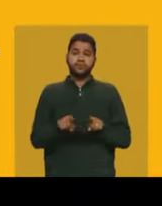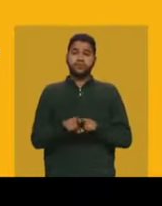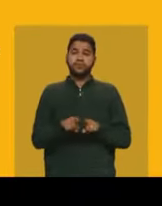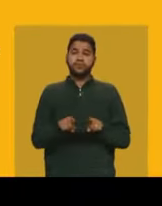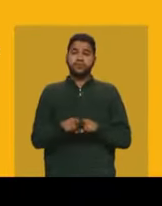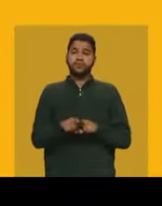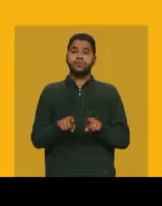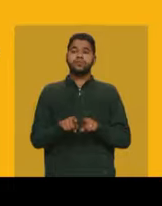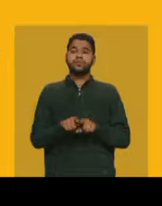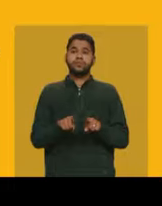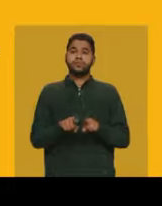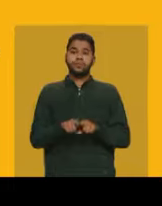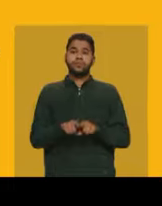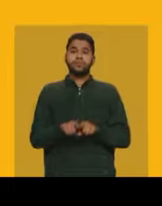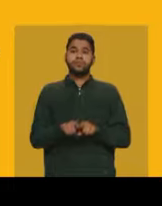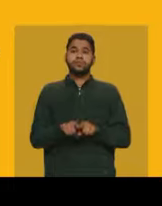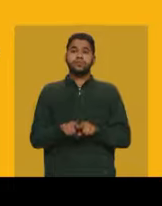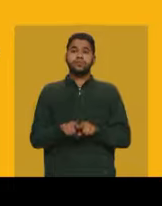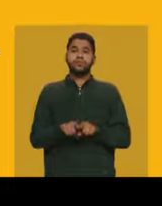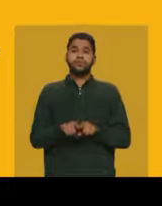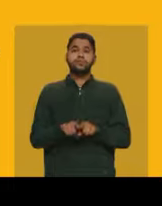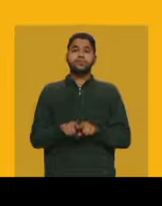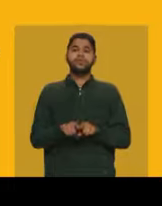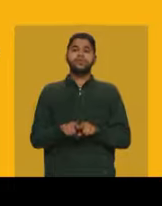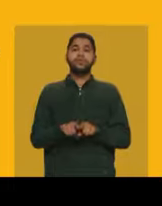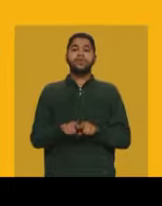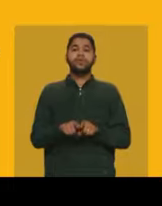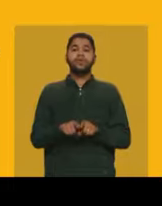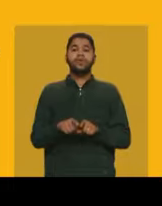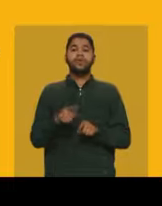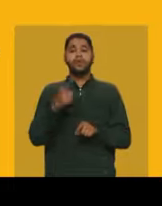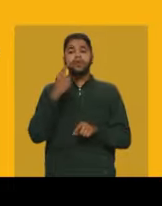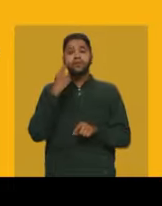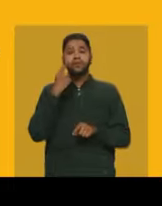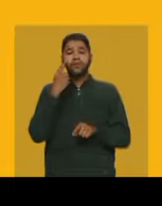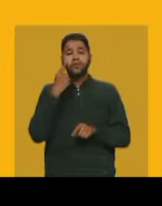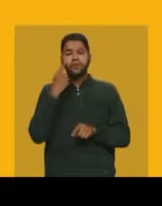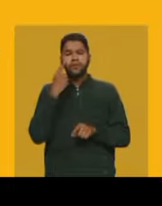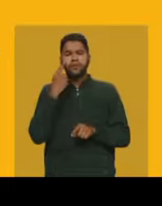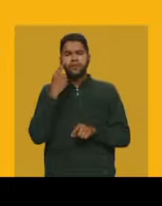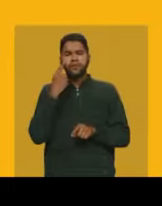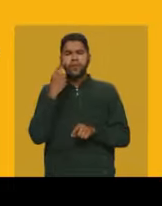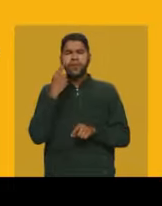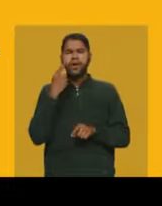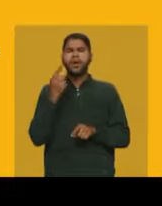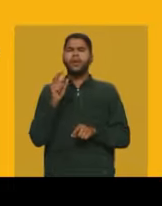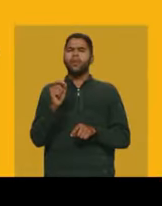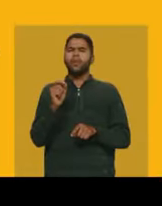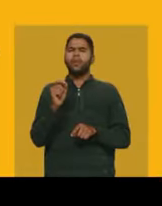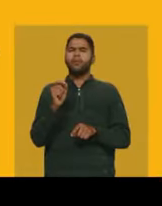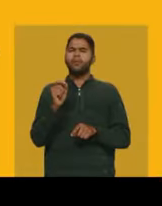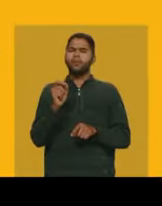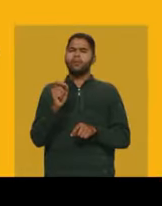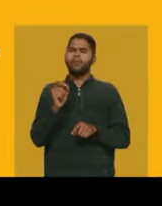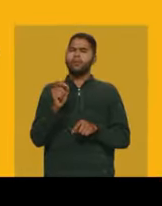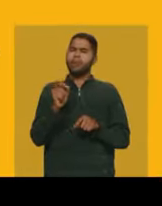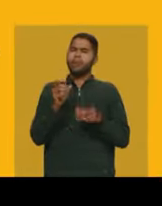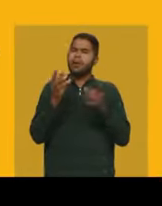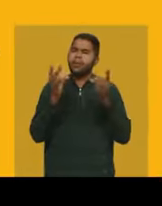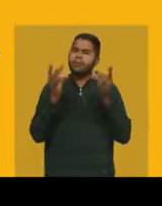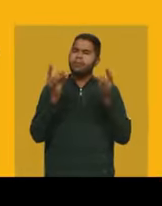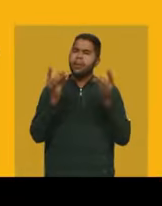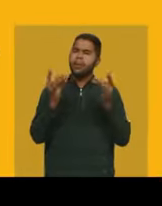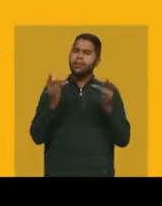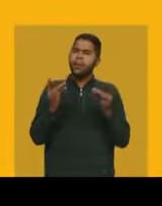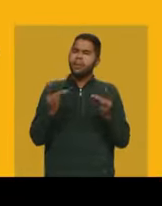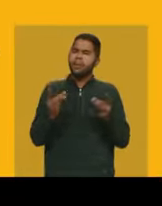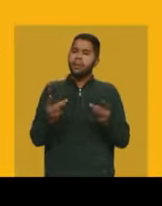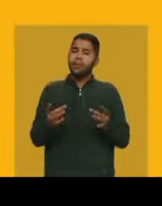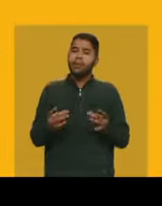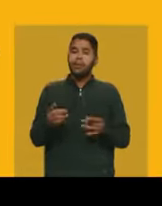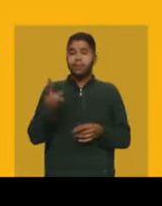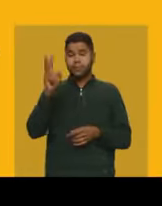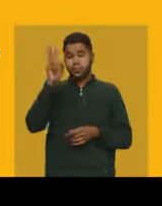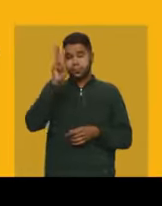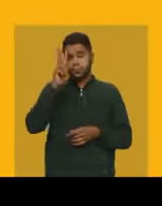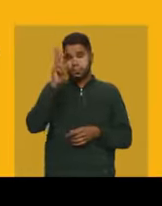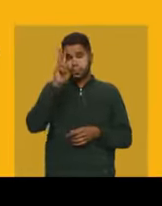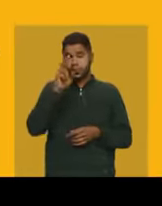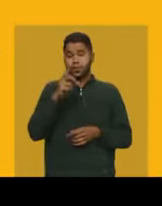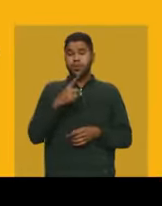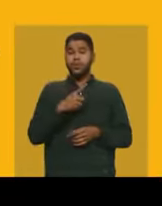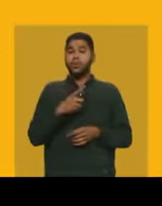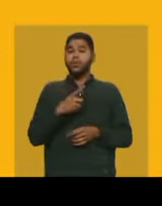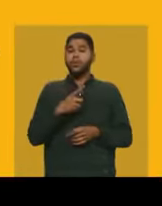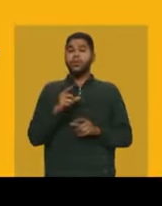também, nós vamos ver isso com bastante propriedade, relembrando, né, que aqui nós